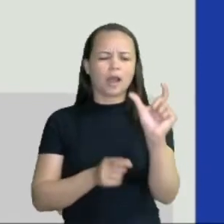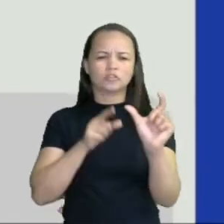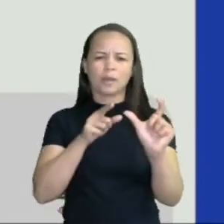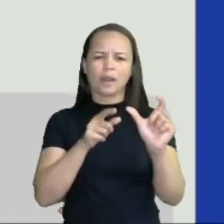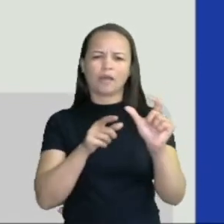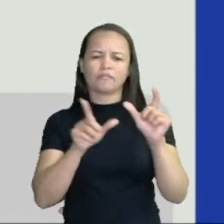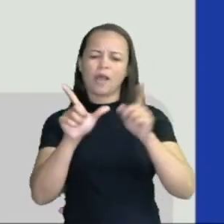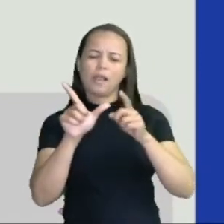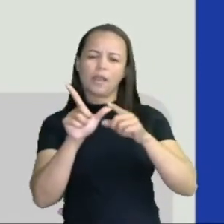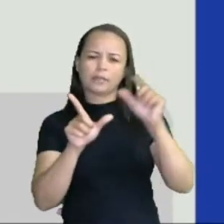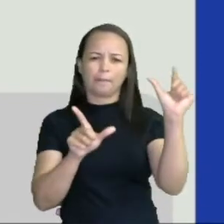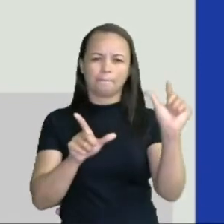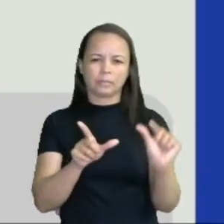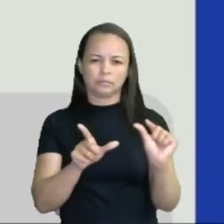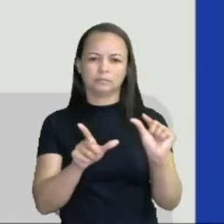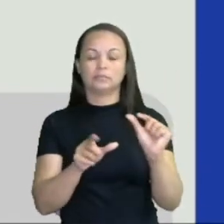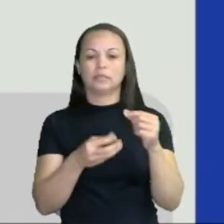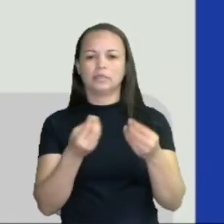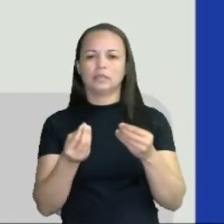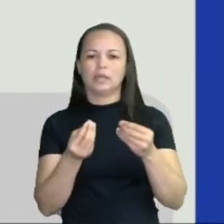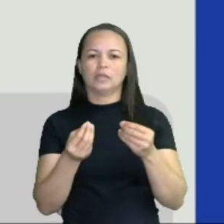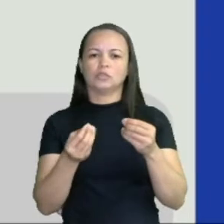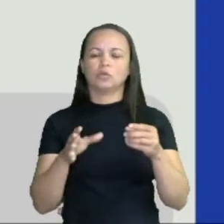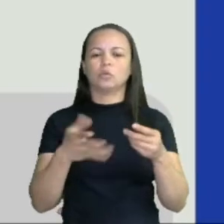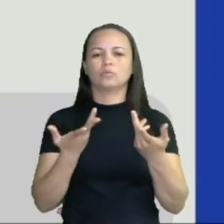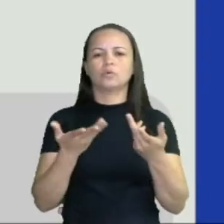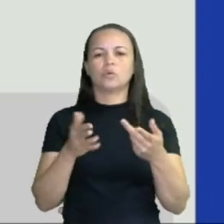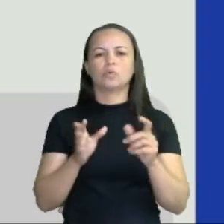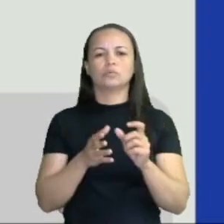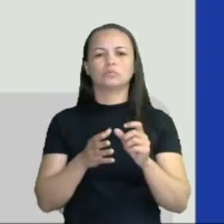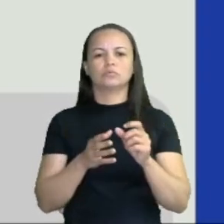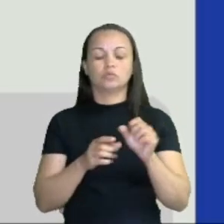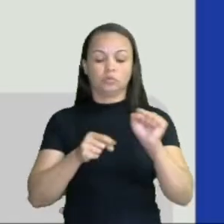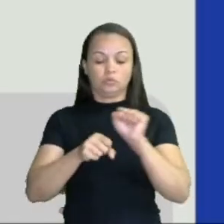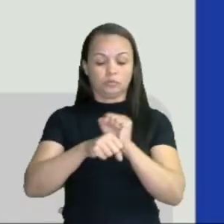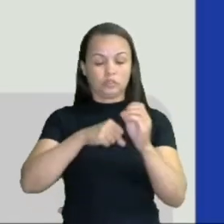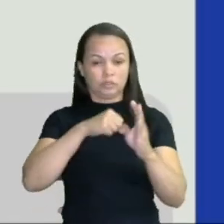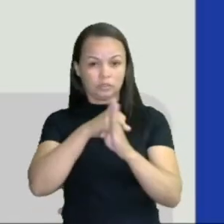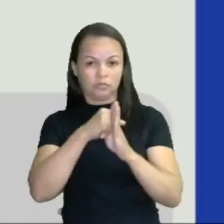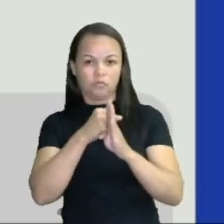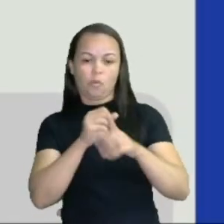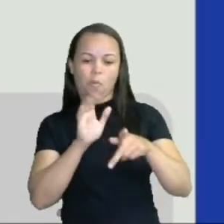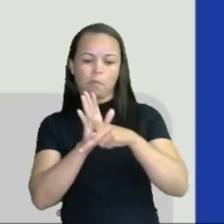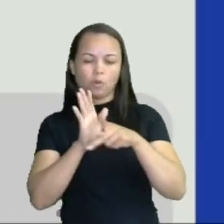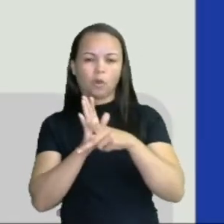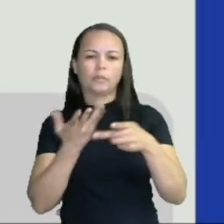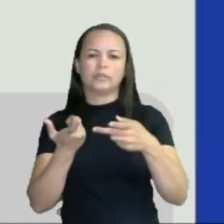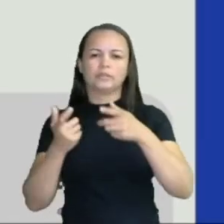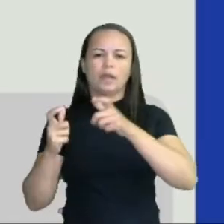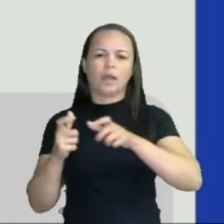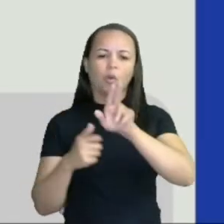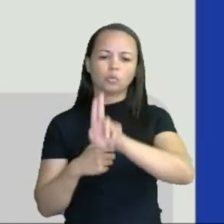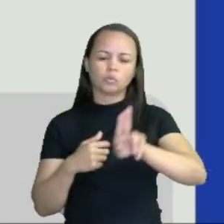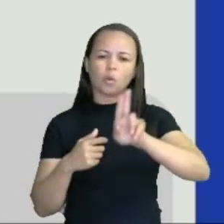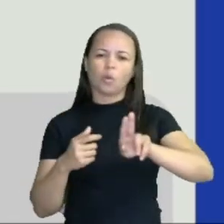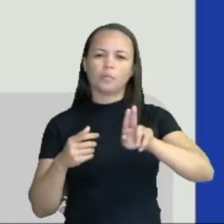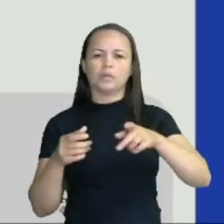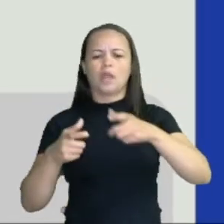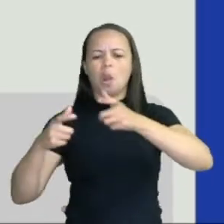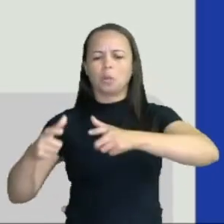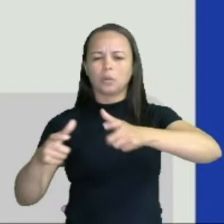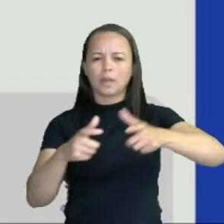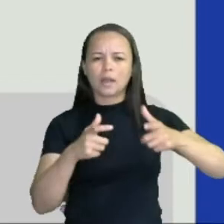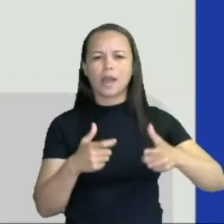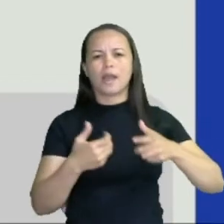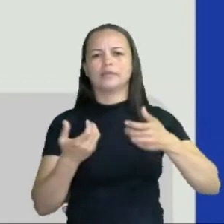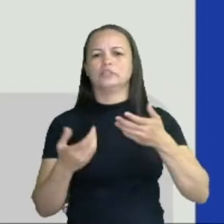E o substantivo próprio é o nome específico que se dá a um ou a alguns indivíduos, lugares, marcas, entre outros.